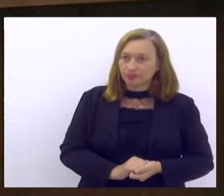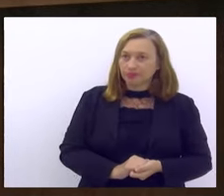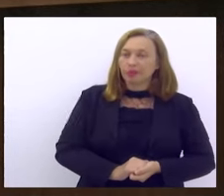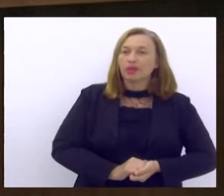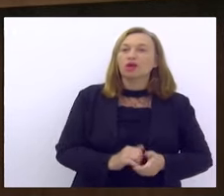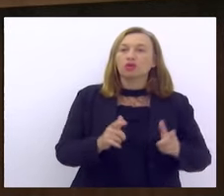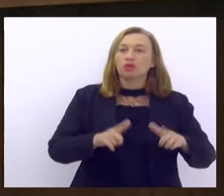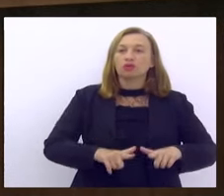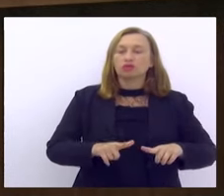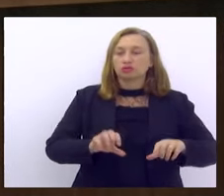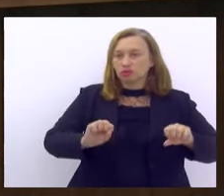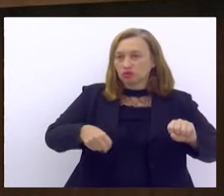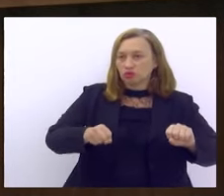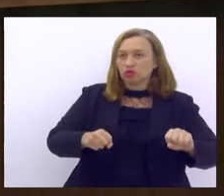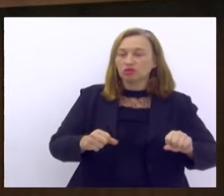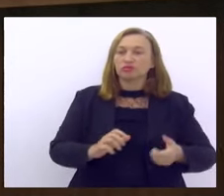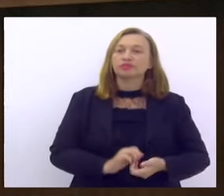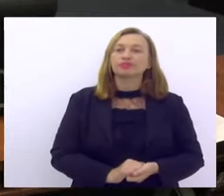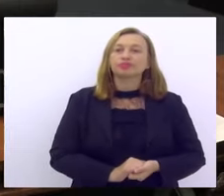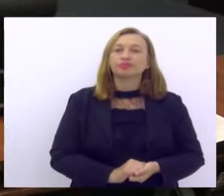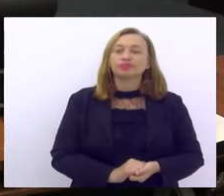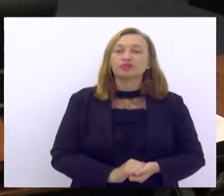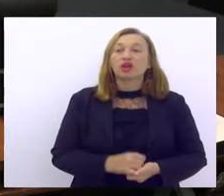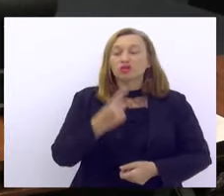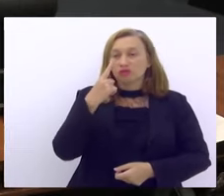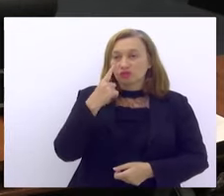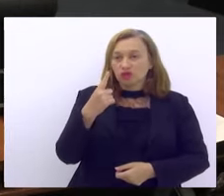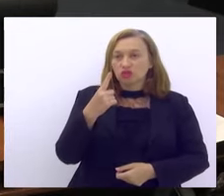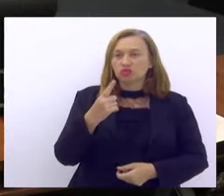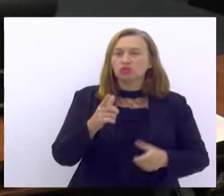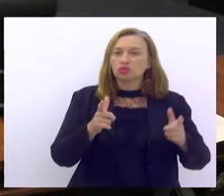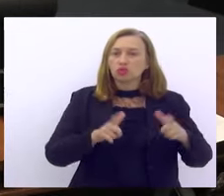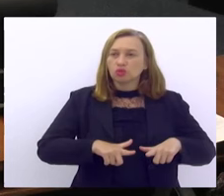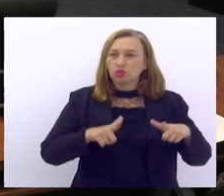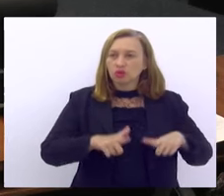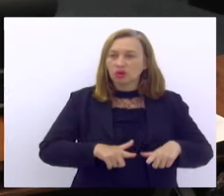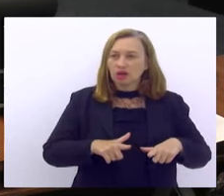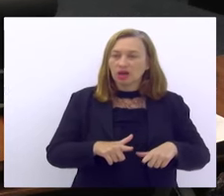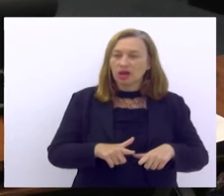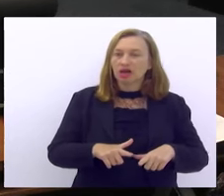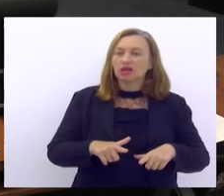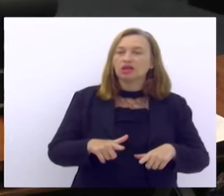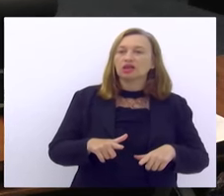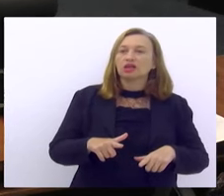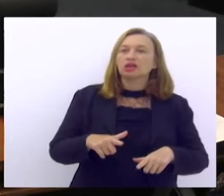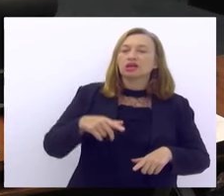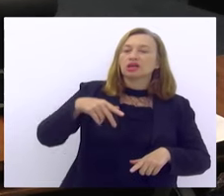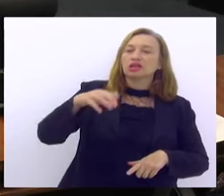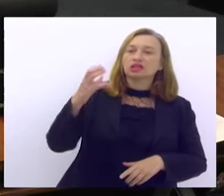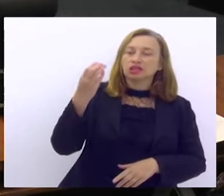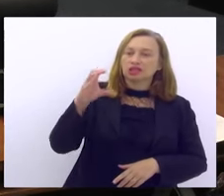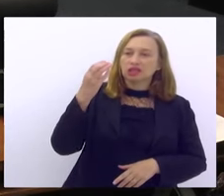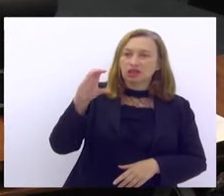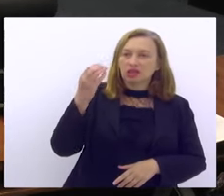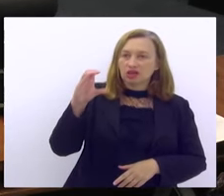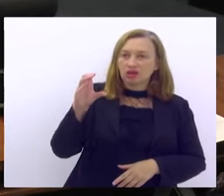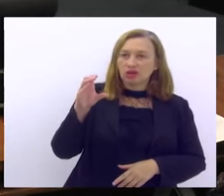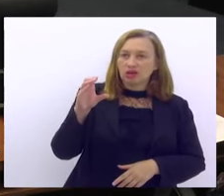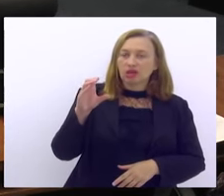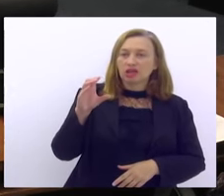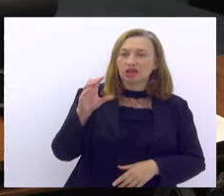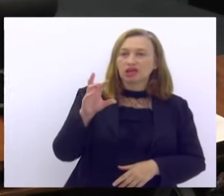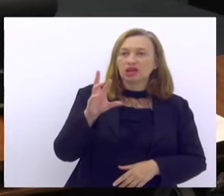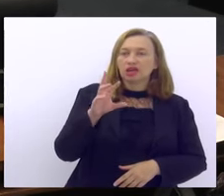esses veículos circulam. Deputada, presidente, visto que a região, que vai de Niterói à região dos Lagos, cresceu muito